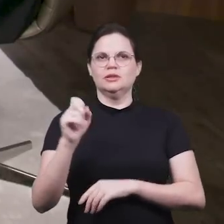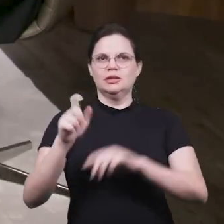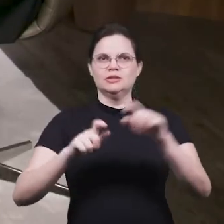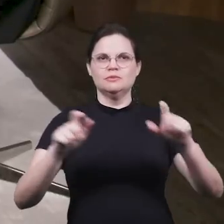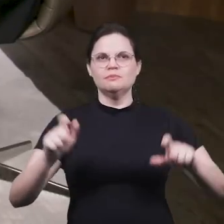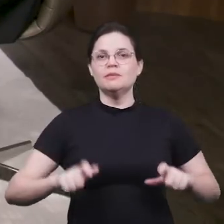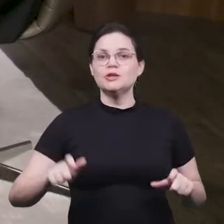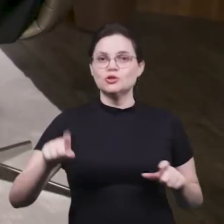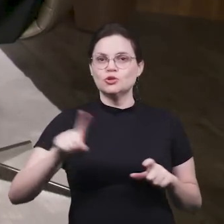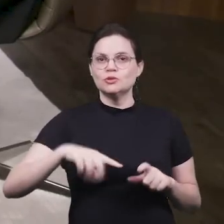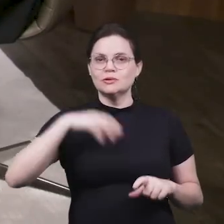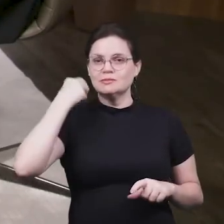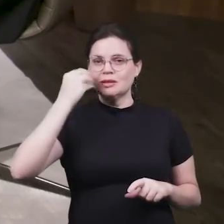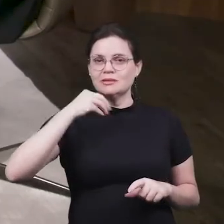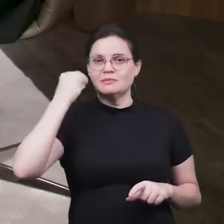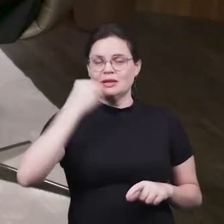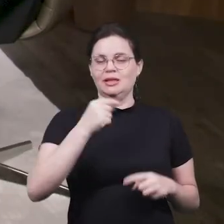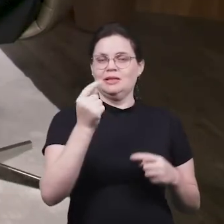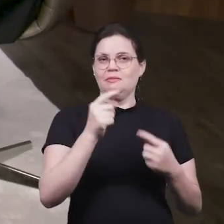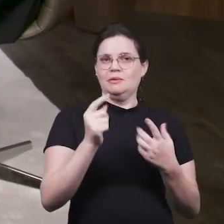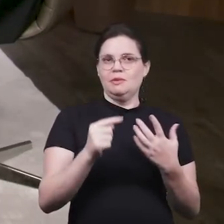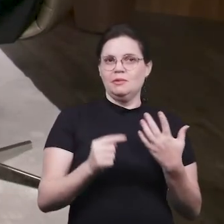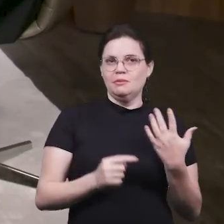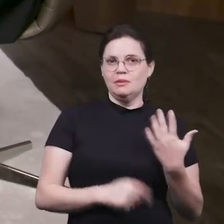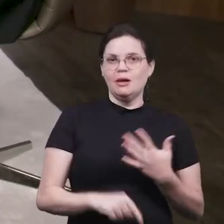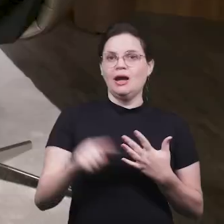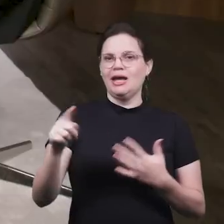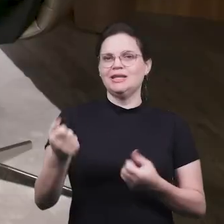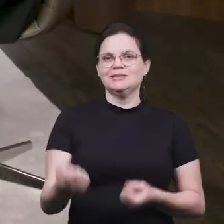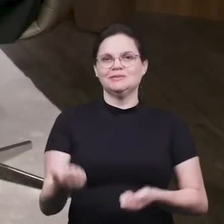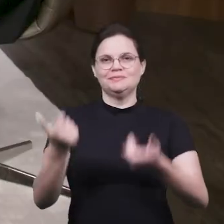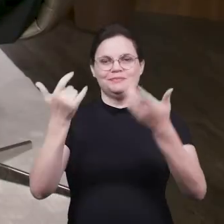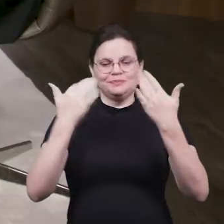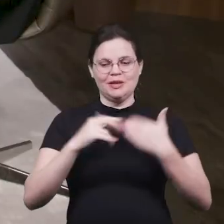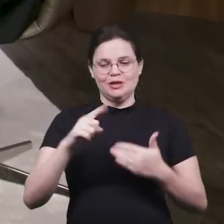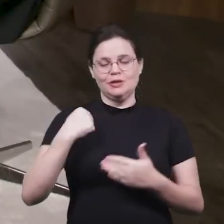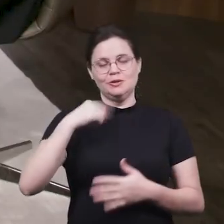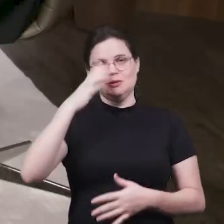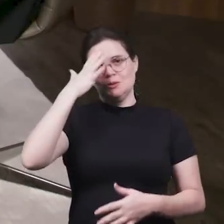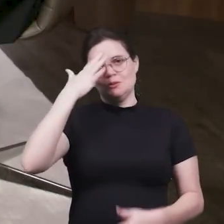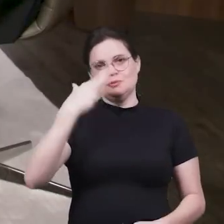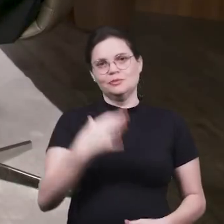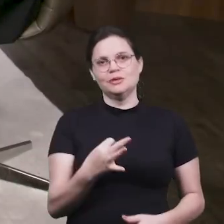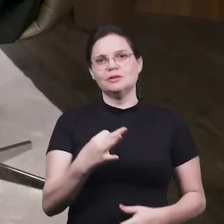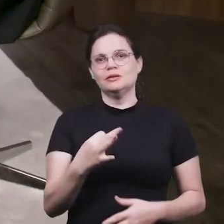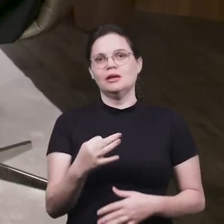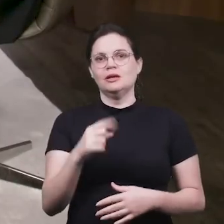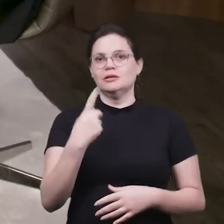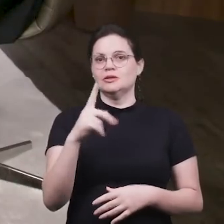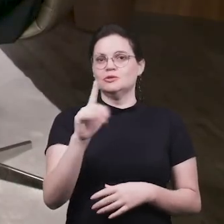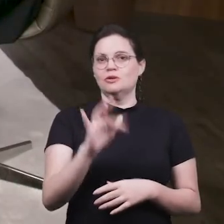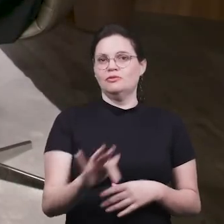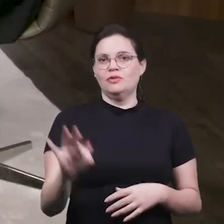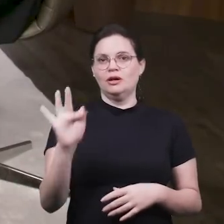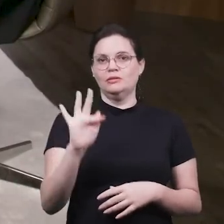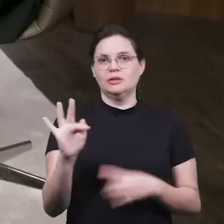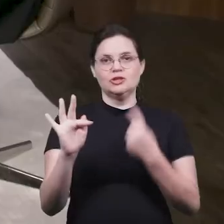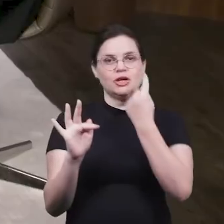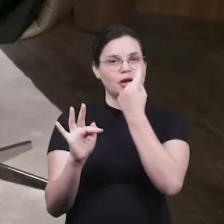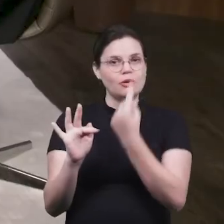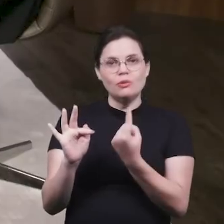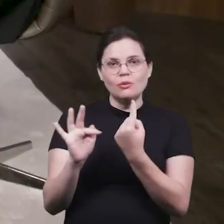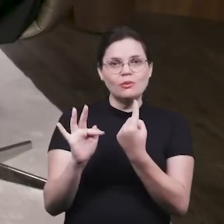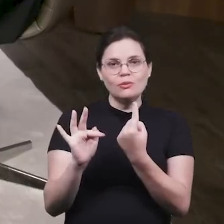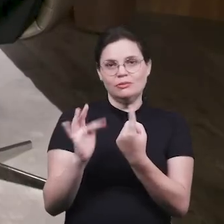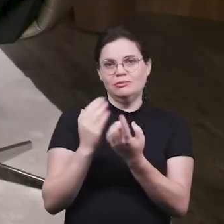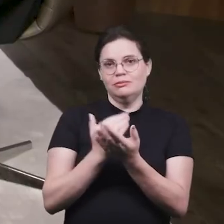diferentes percursos, com diferentes processos, até para compreender que às vezes um curso de graduação é uma porta que se